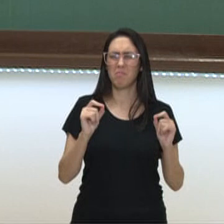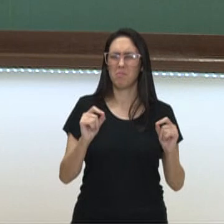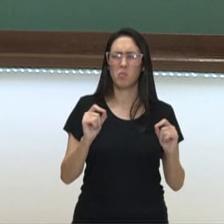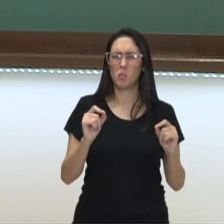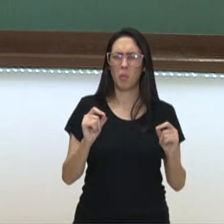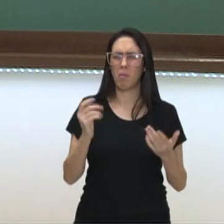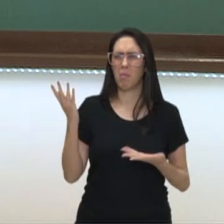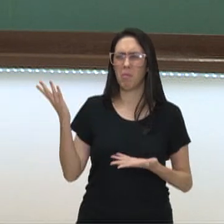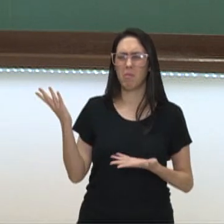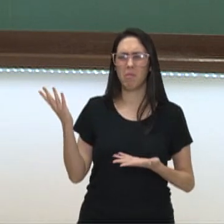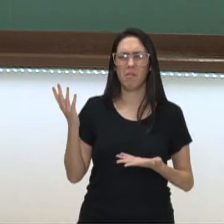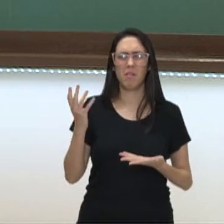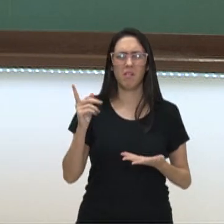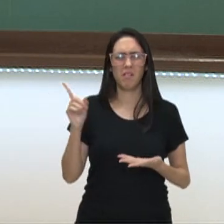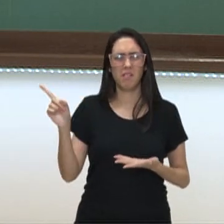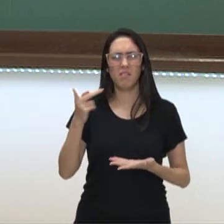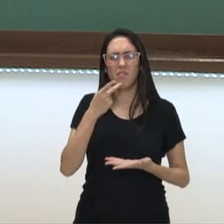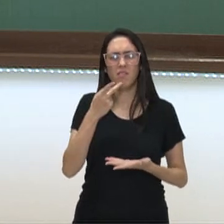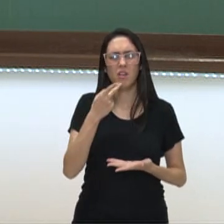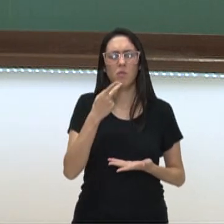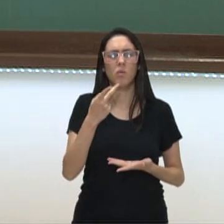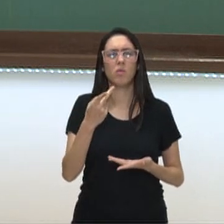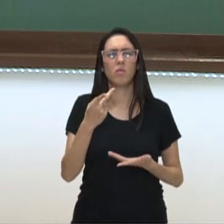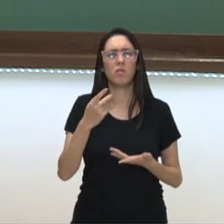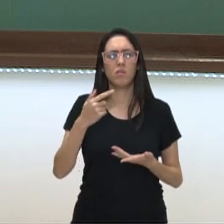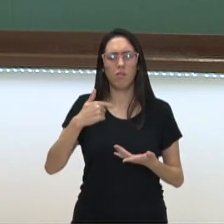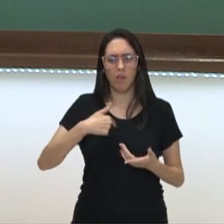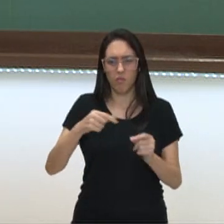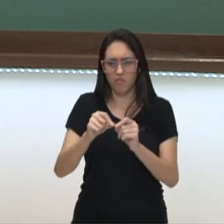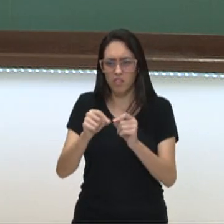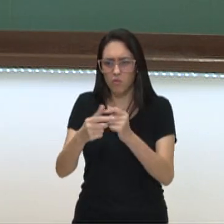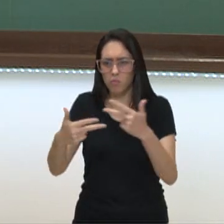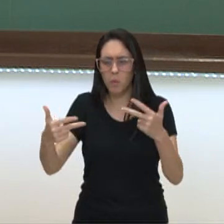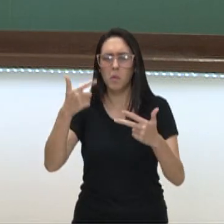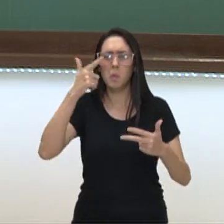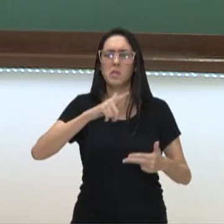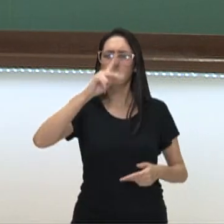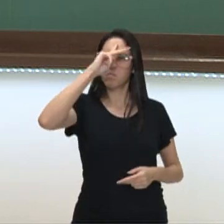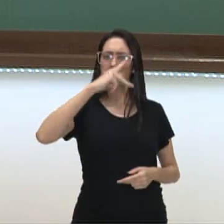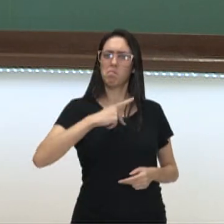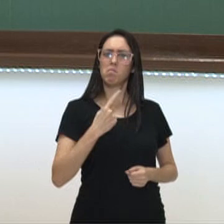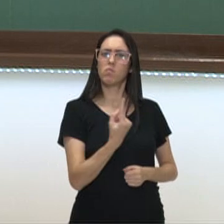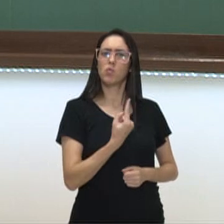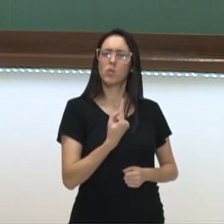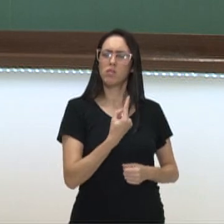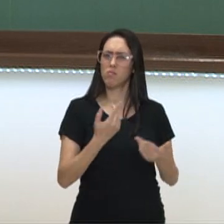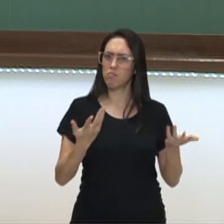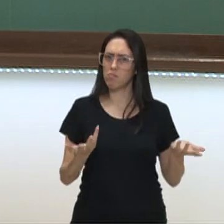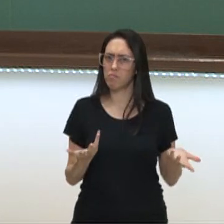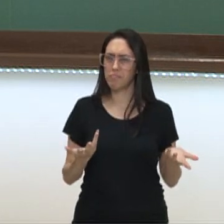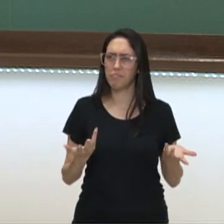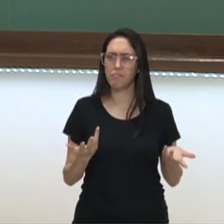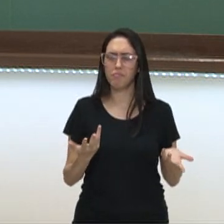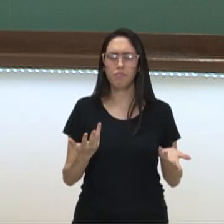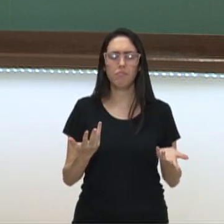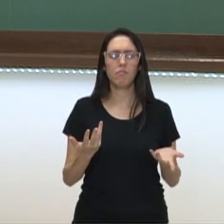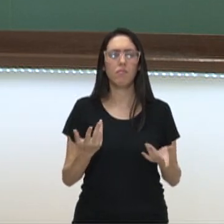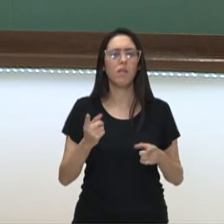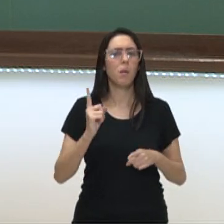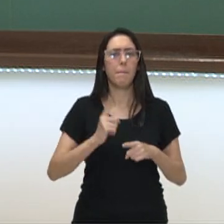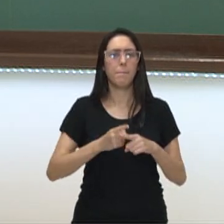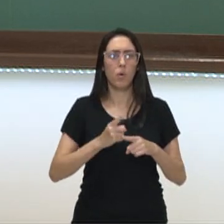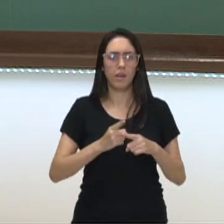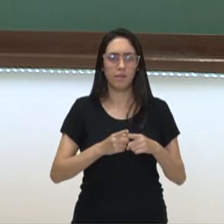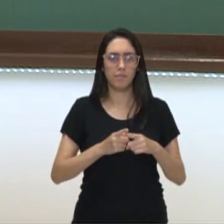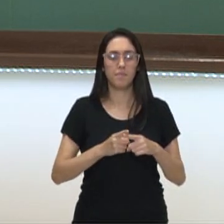de, através de uma prática, eu conseguir uma emancipação social? Porque tem algo muito relacionado